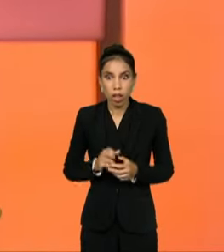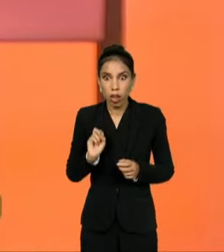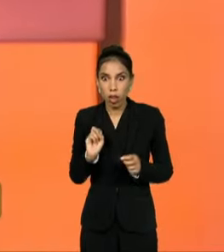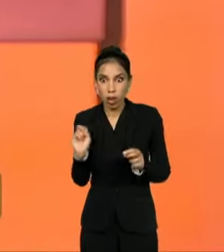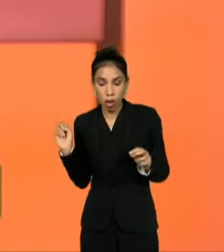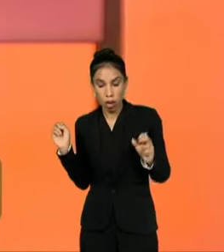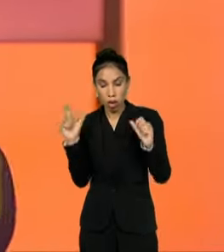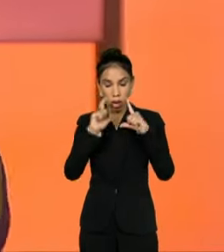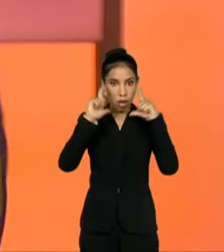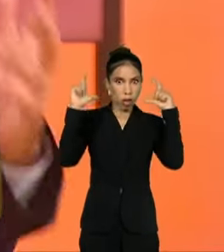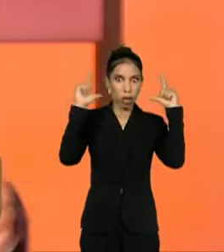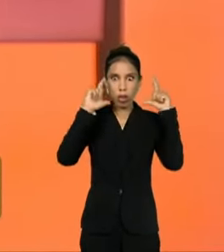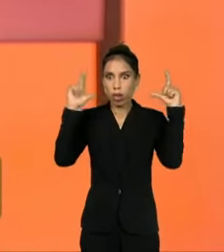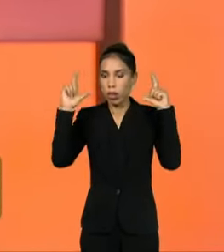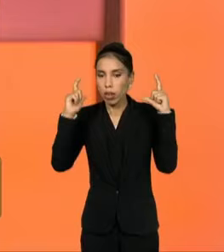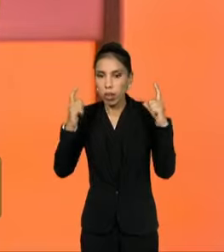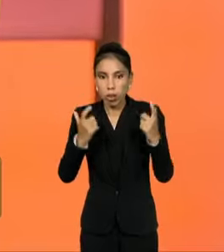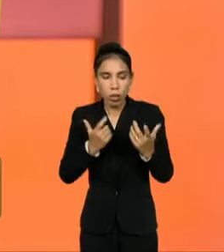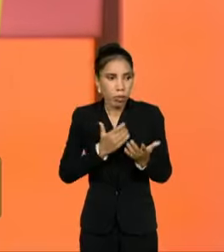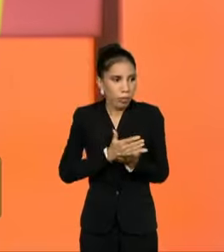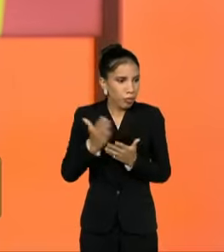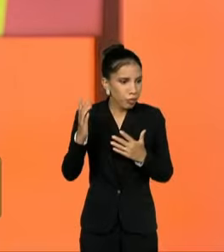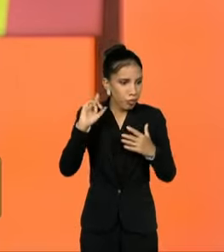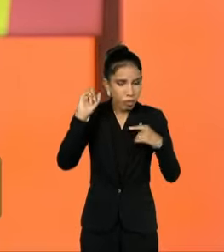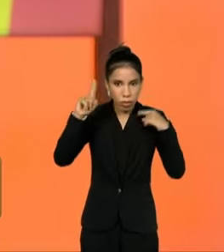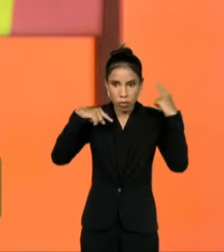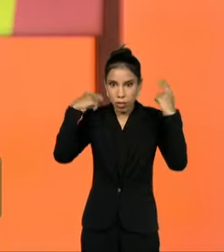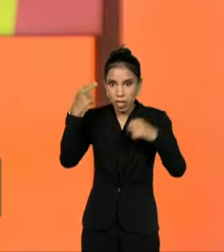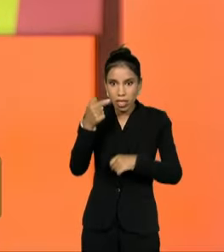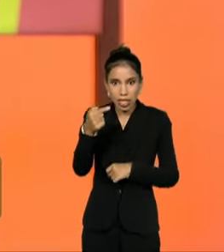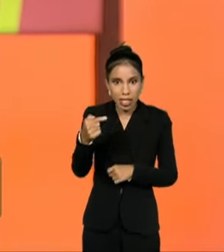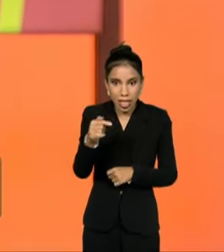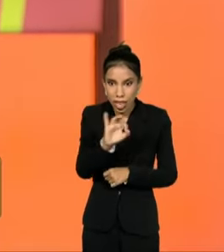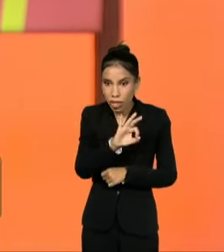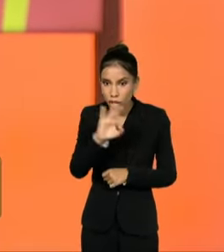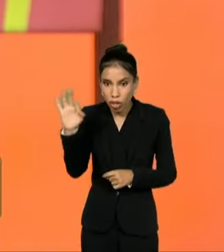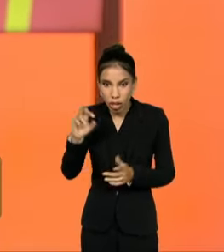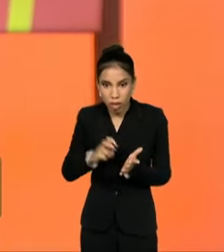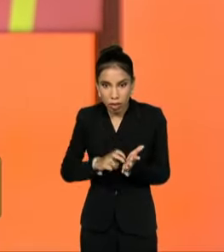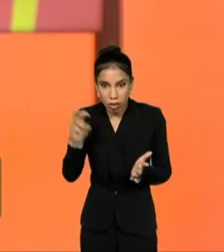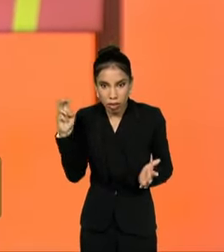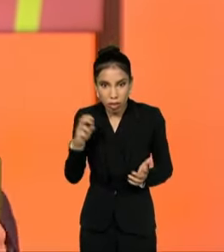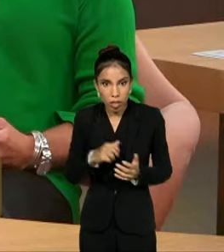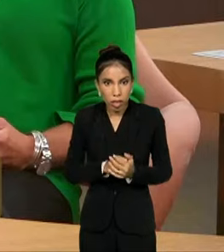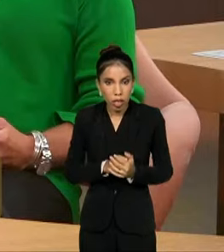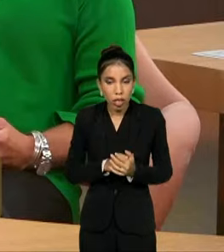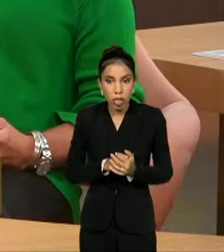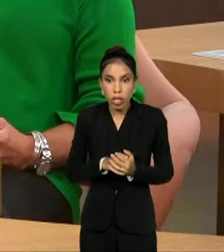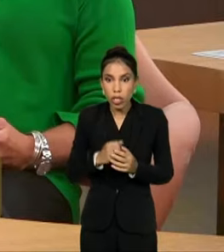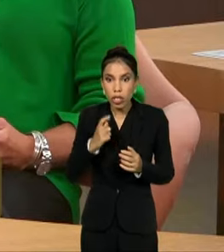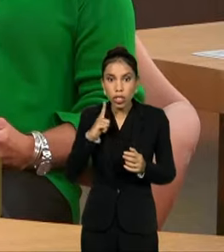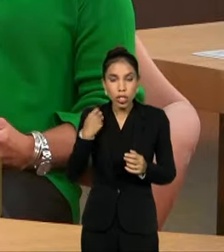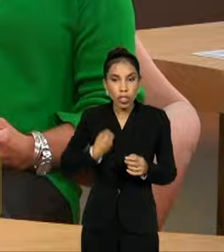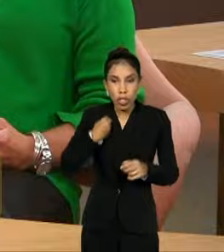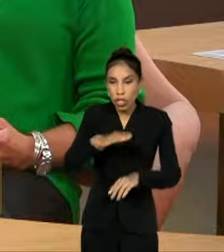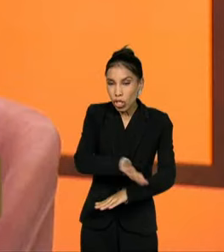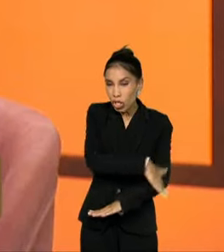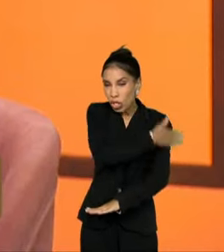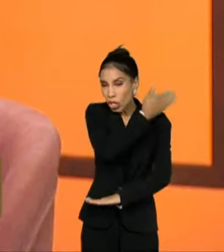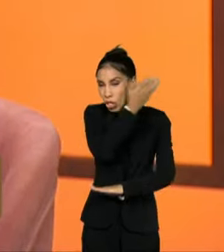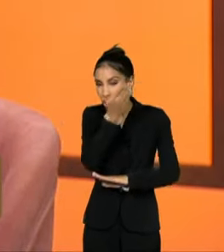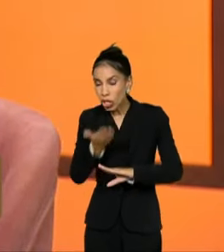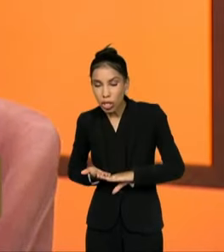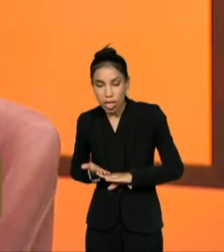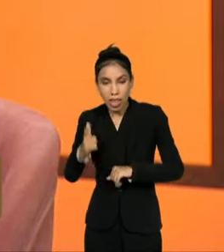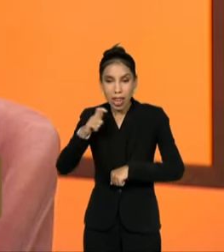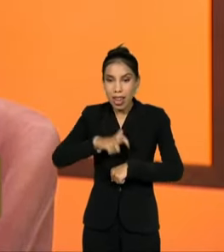levantei, enfim, aí começa a loucura. Aí, 7 e pouca da manhã, eu já estava falando, estava no ar, e aí foi o dia inteiro. Não